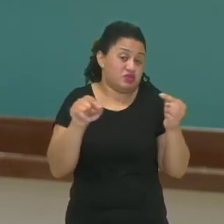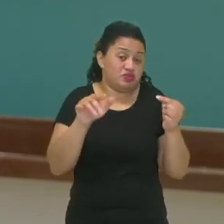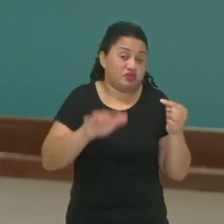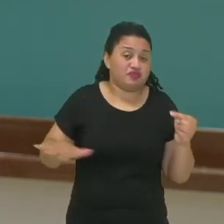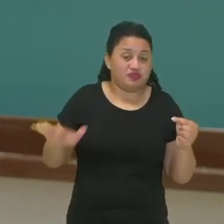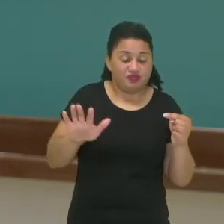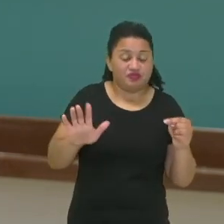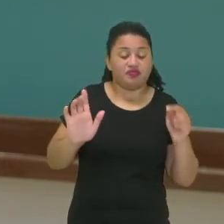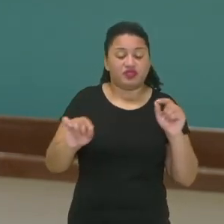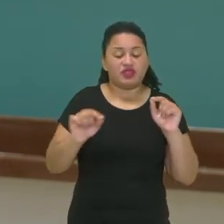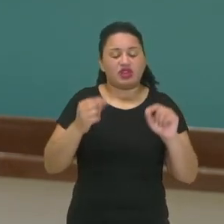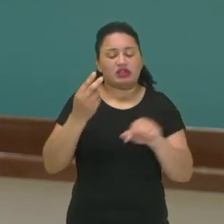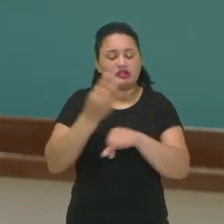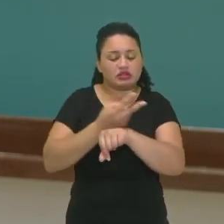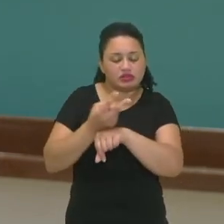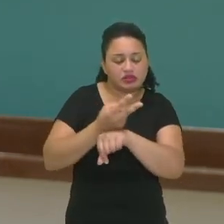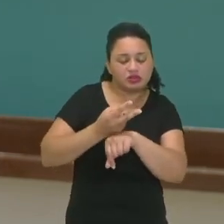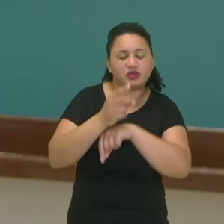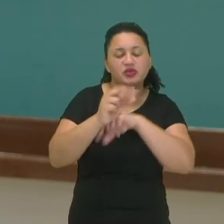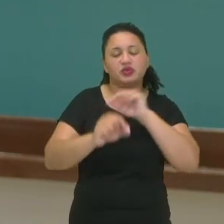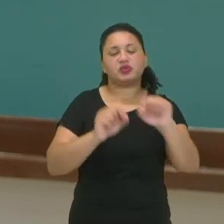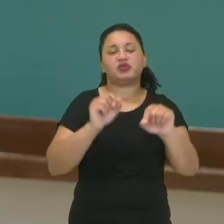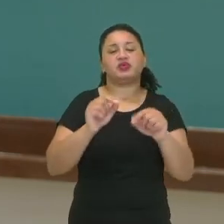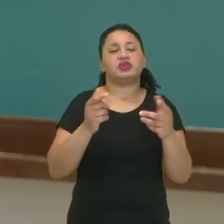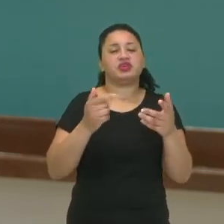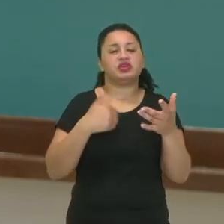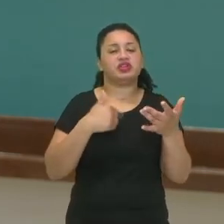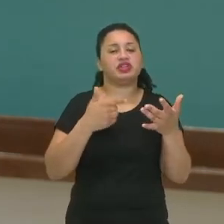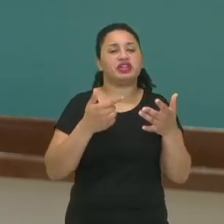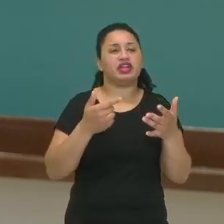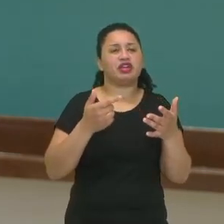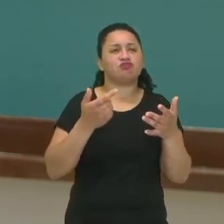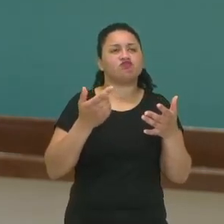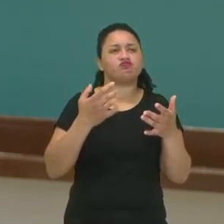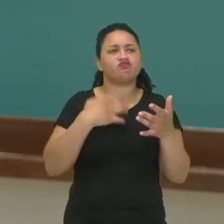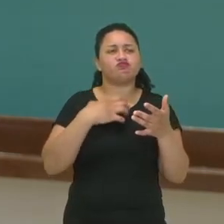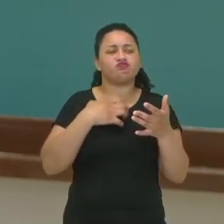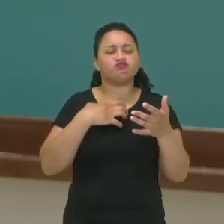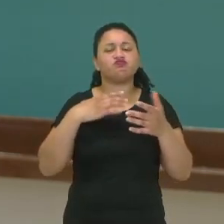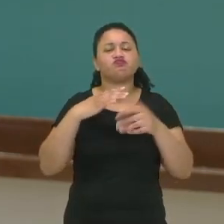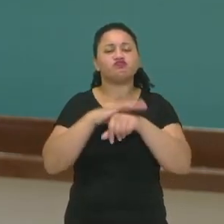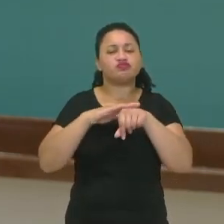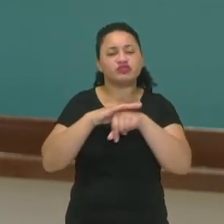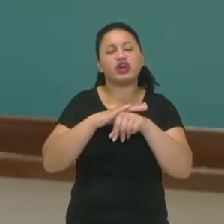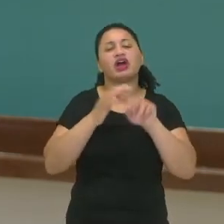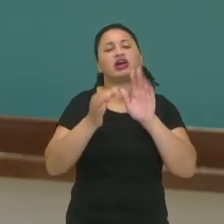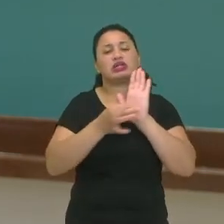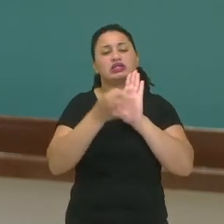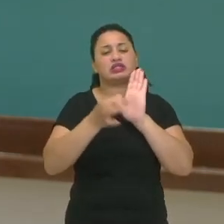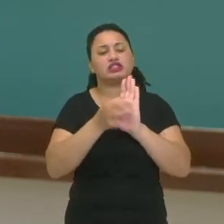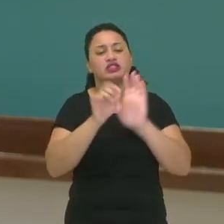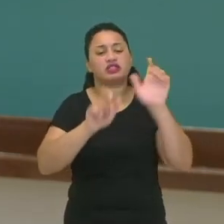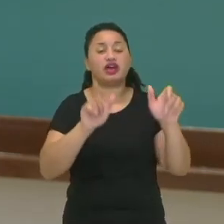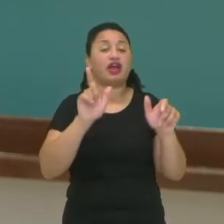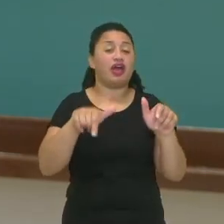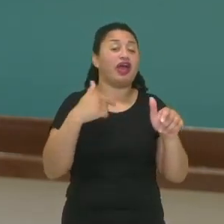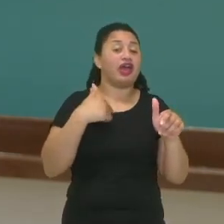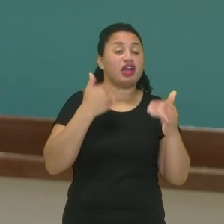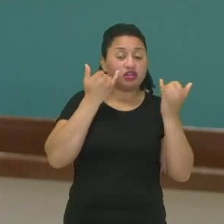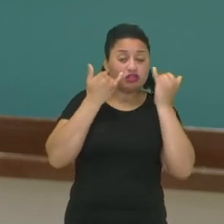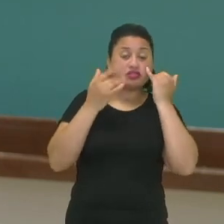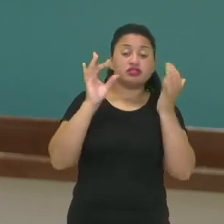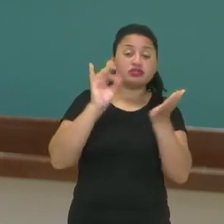A busca nossa na hora da produção, na hora de conversar, argumentar com alguém, são dados concretos e reais